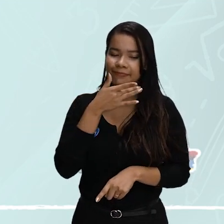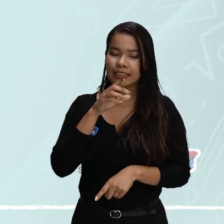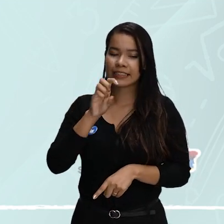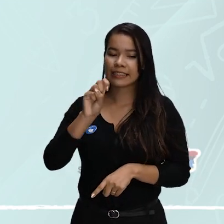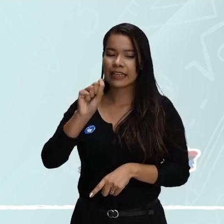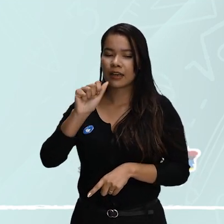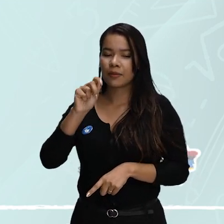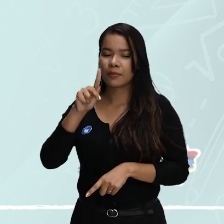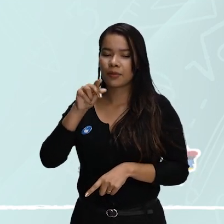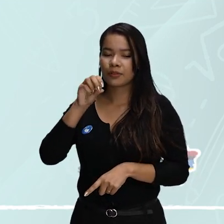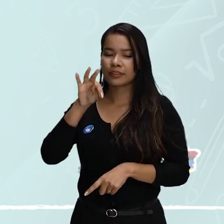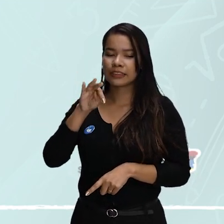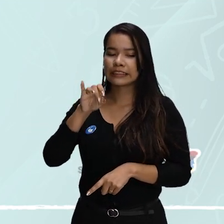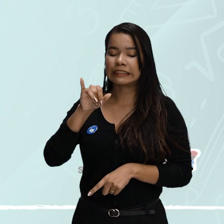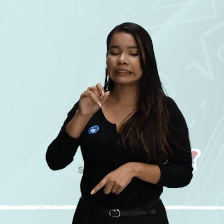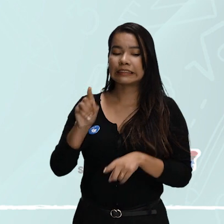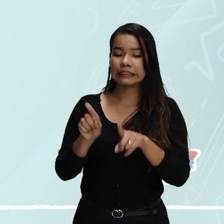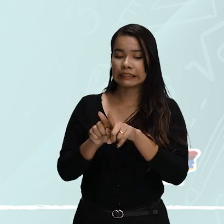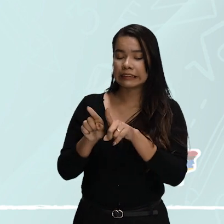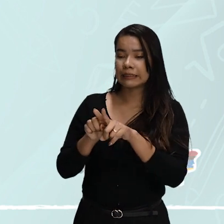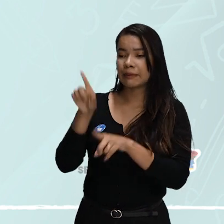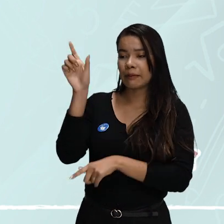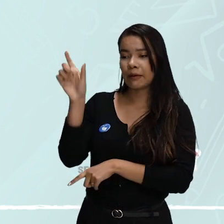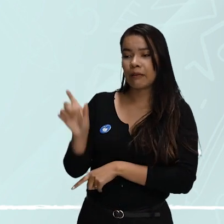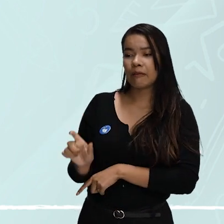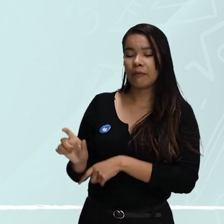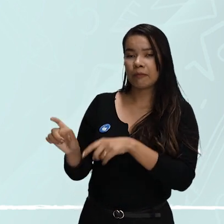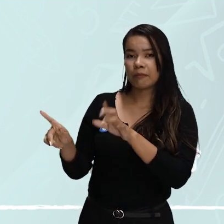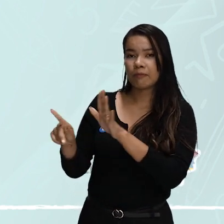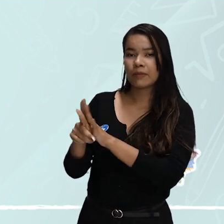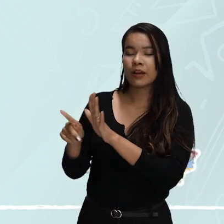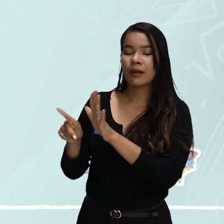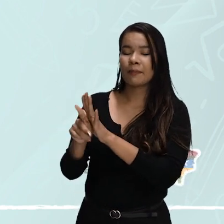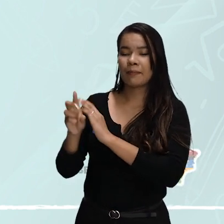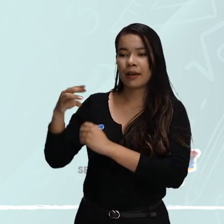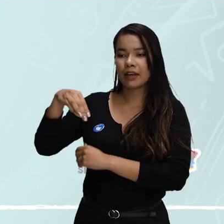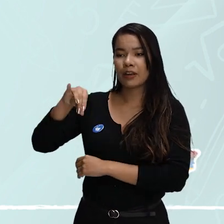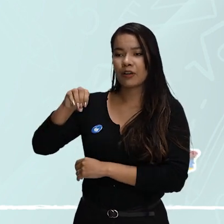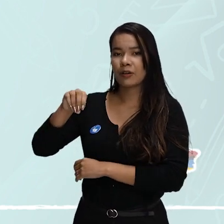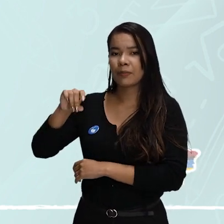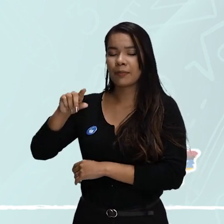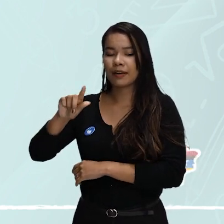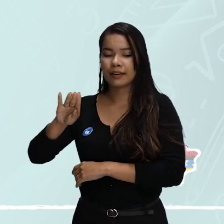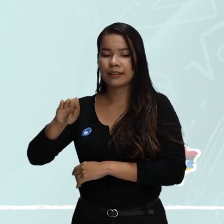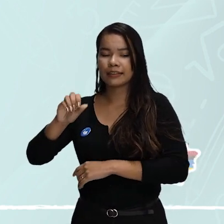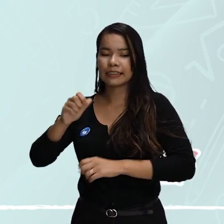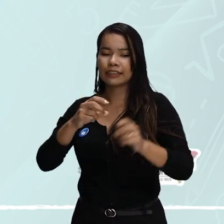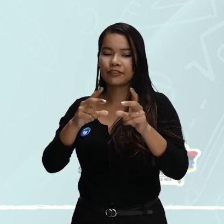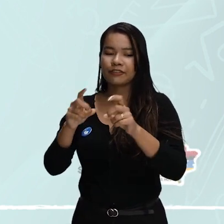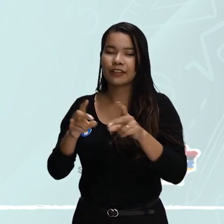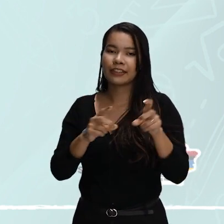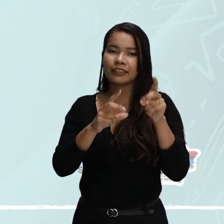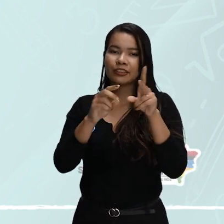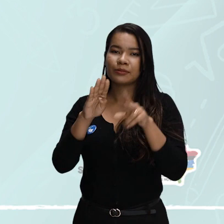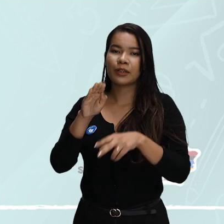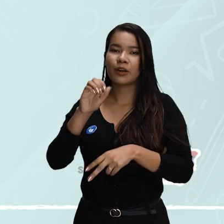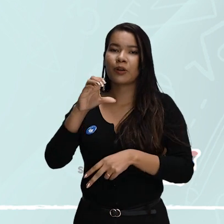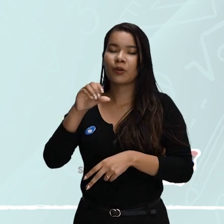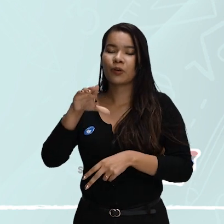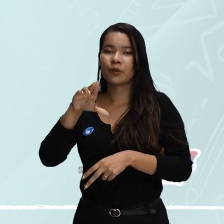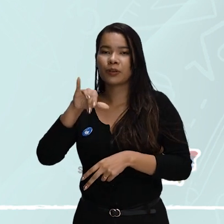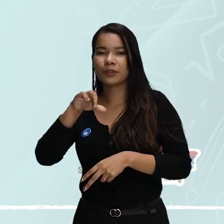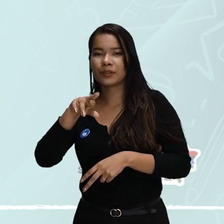caboclo da maioba, vendendo bacuri. Tinha tanta coisa